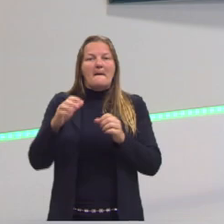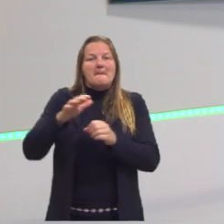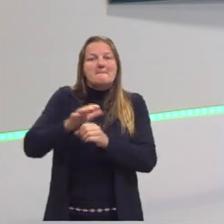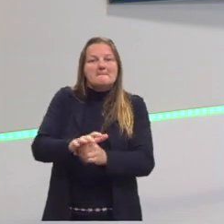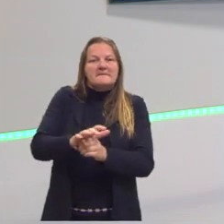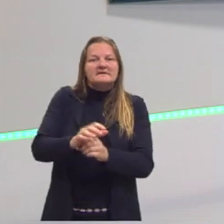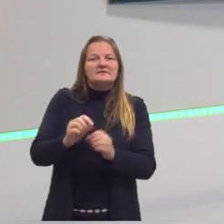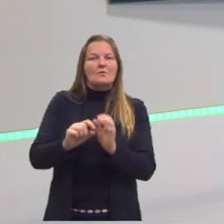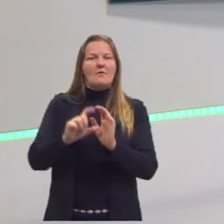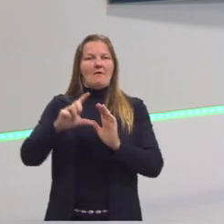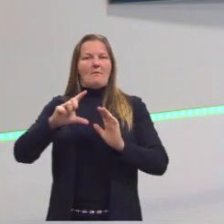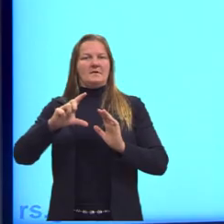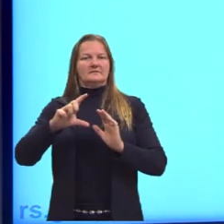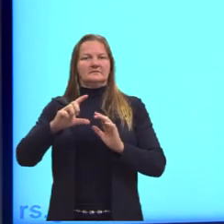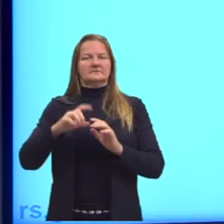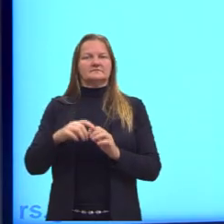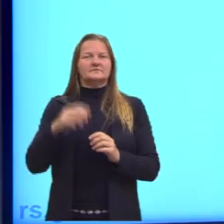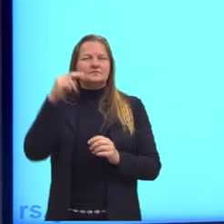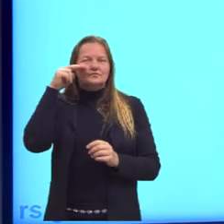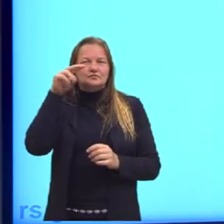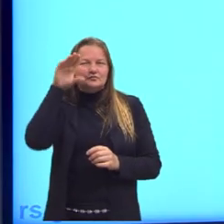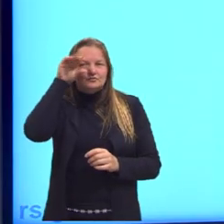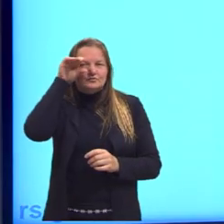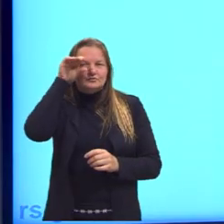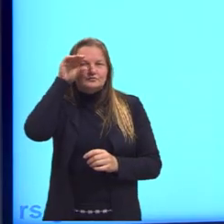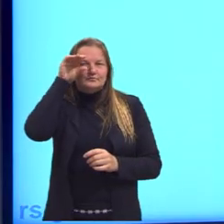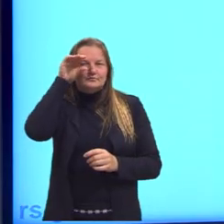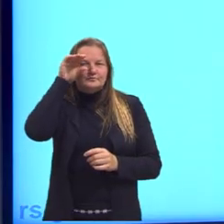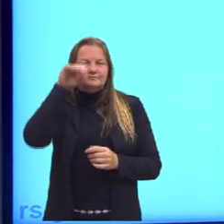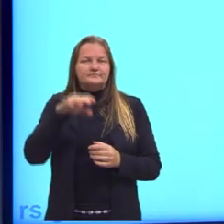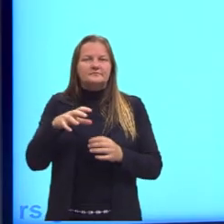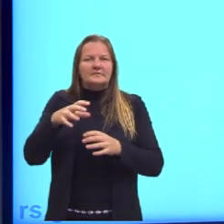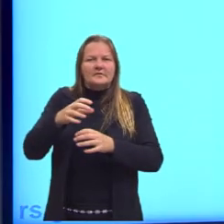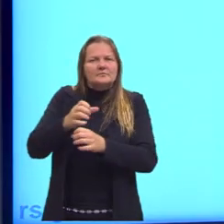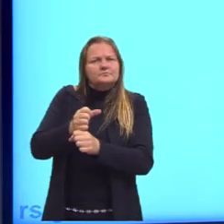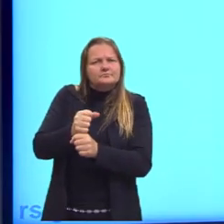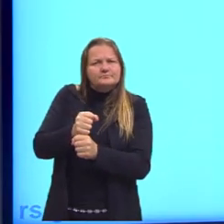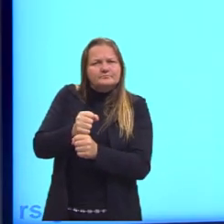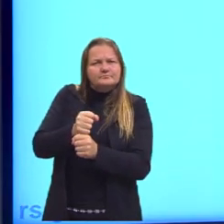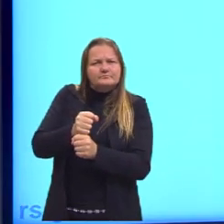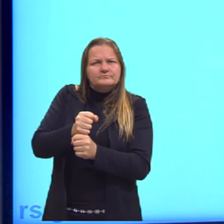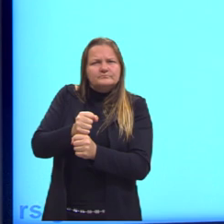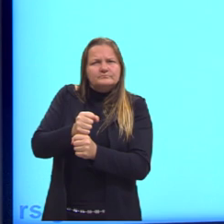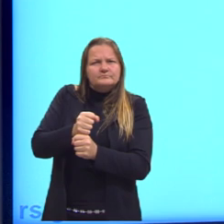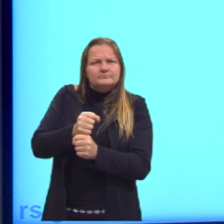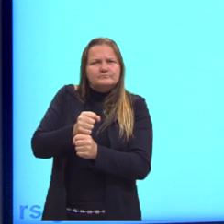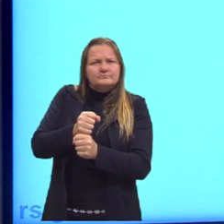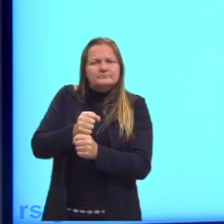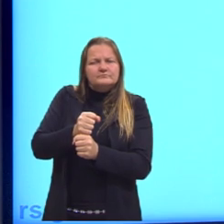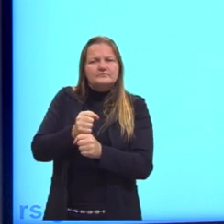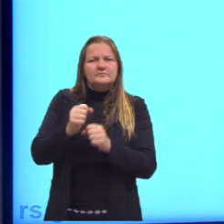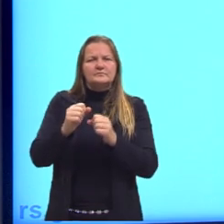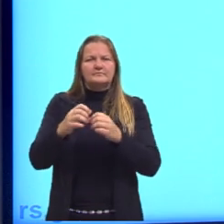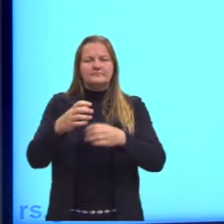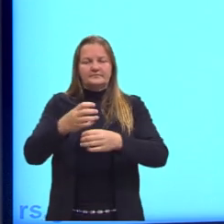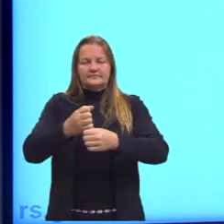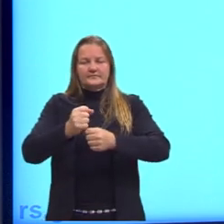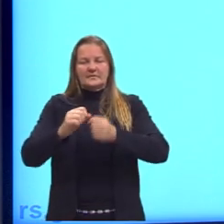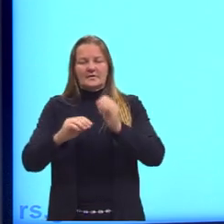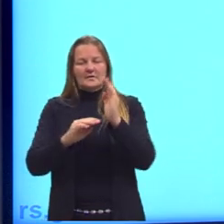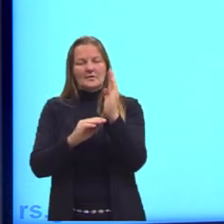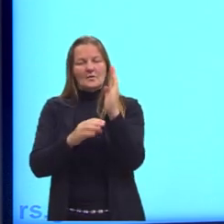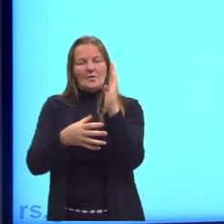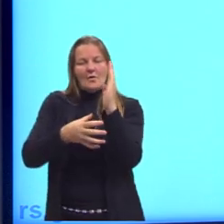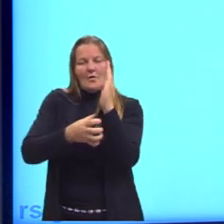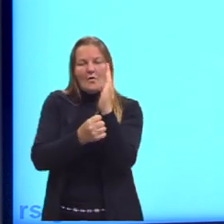certo e aí já a observar né Depois de apertar essa garrafa que altura do líquido que tá lá